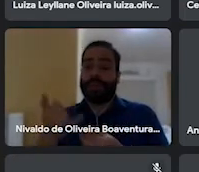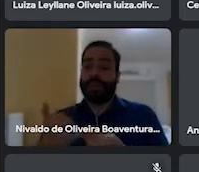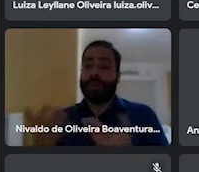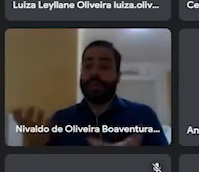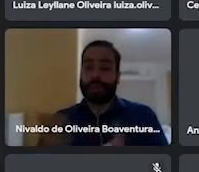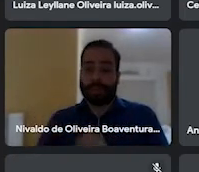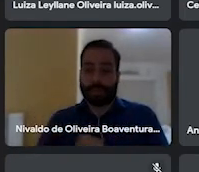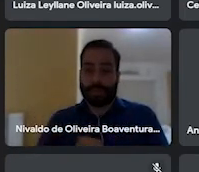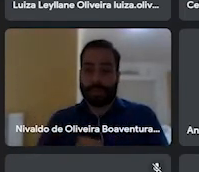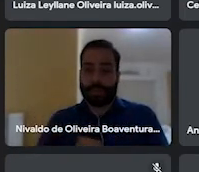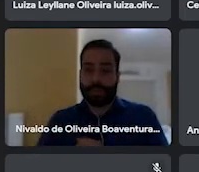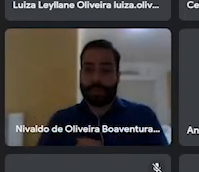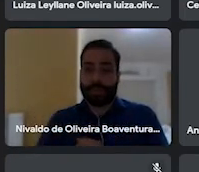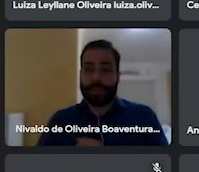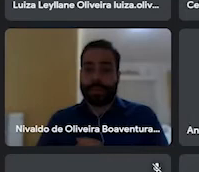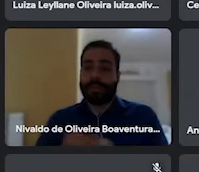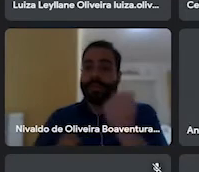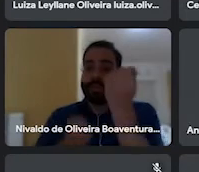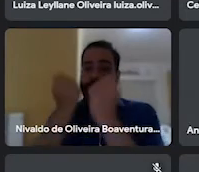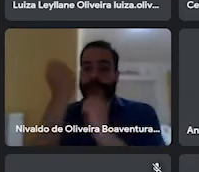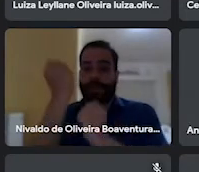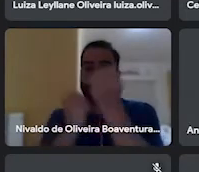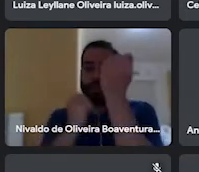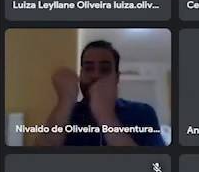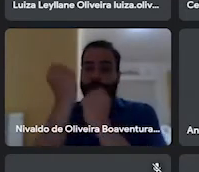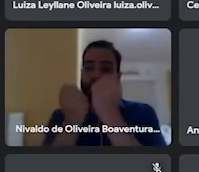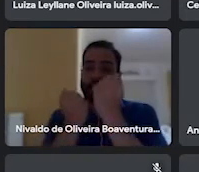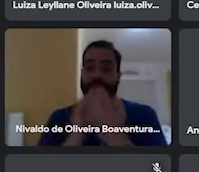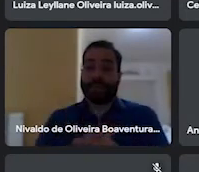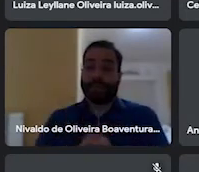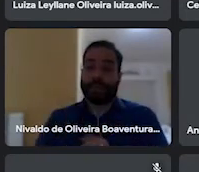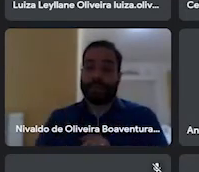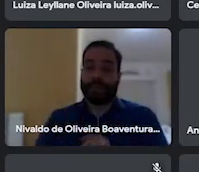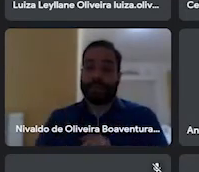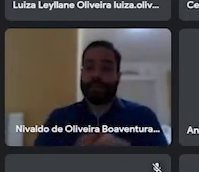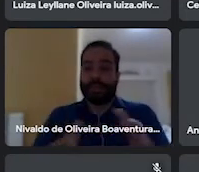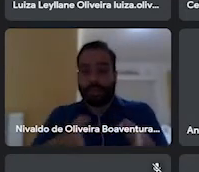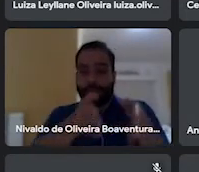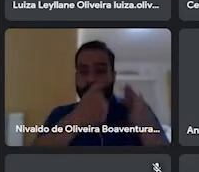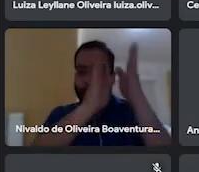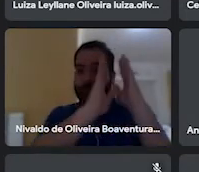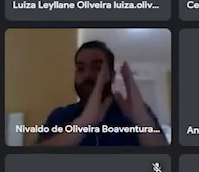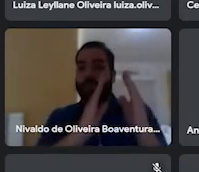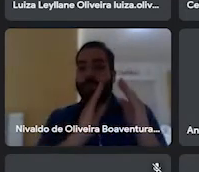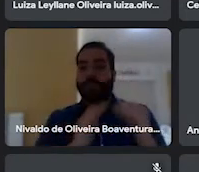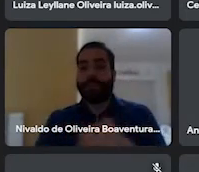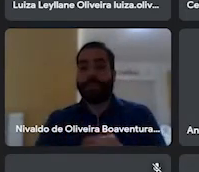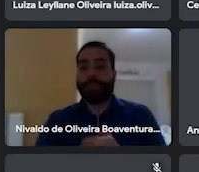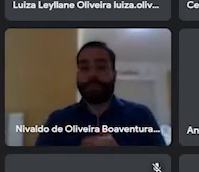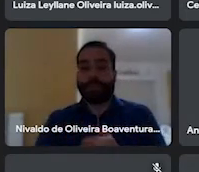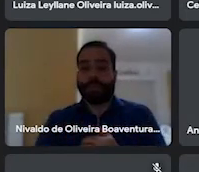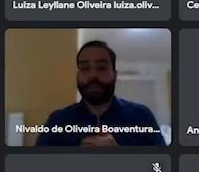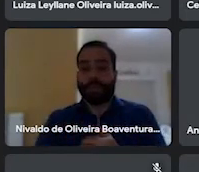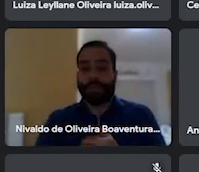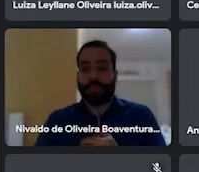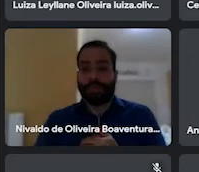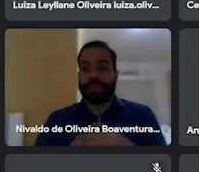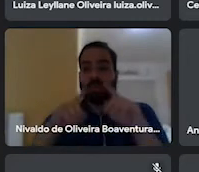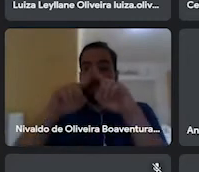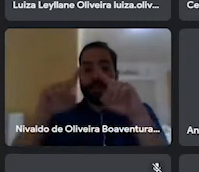É a indústria, é o apartamento, é ali uma